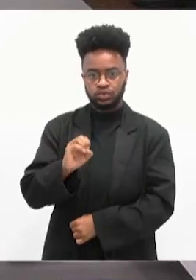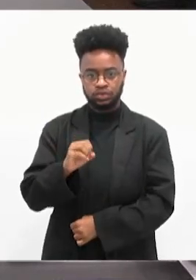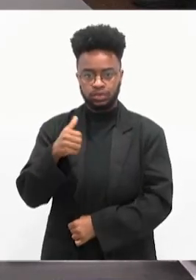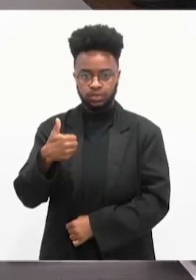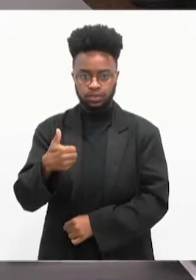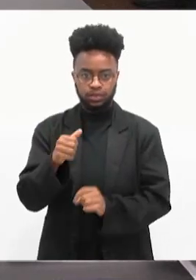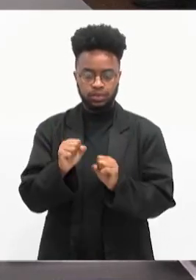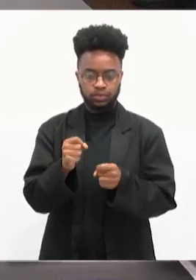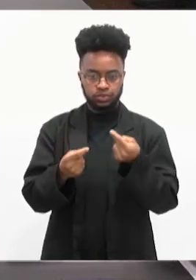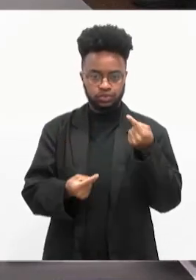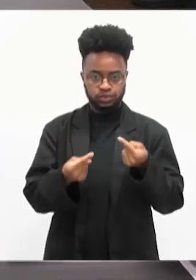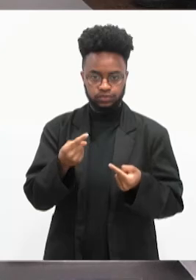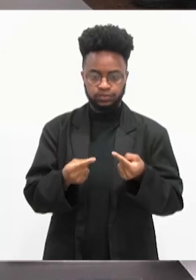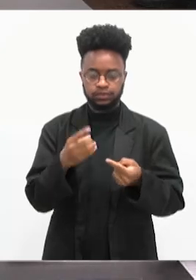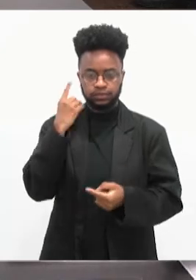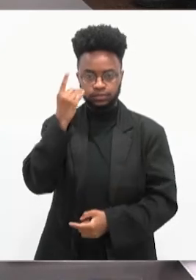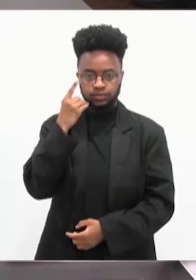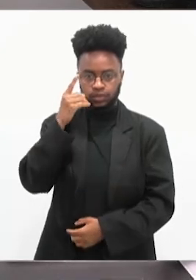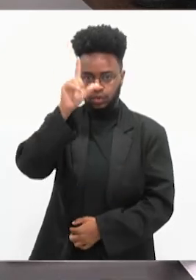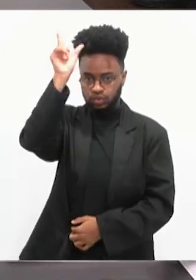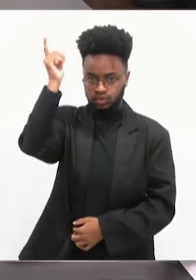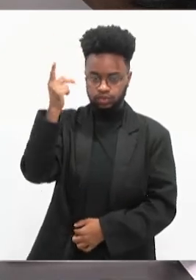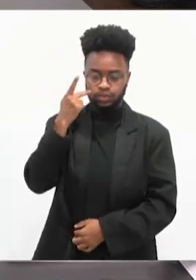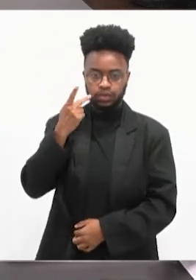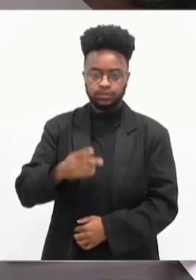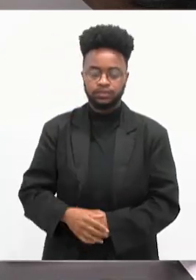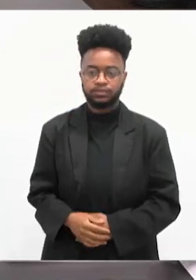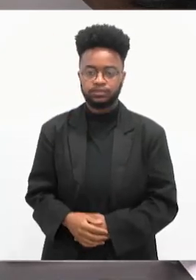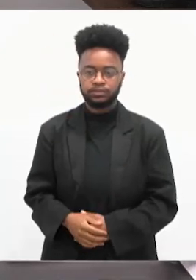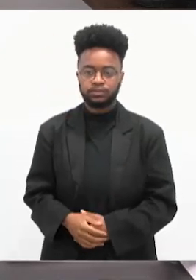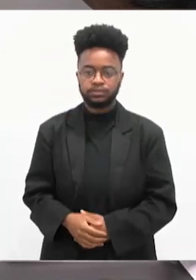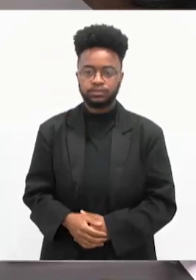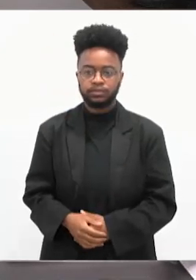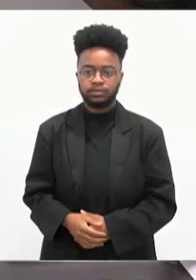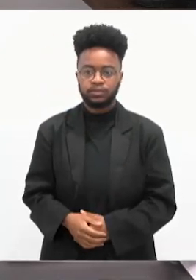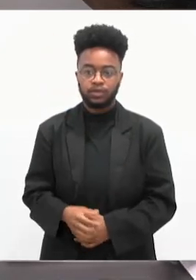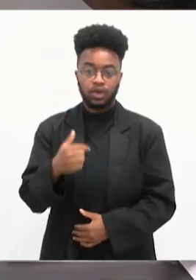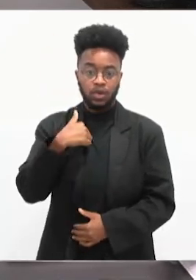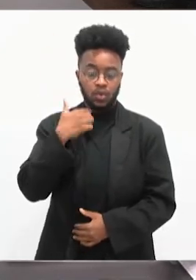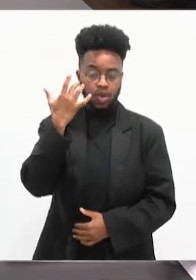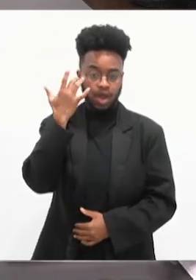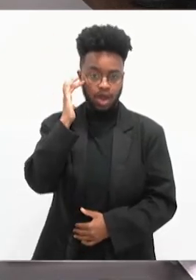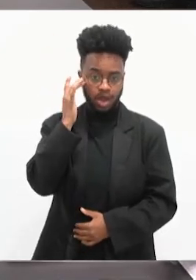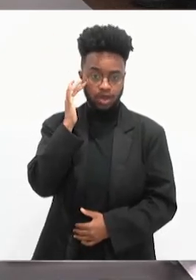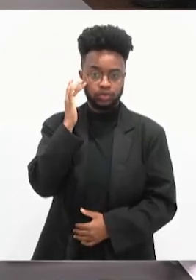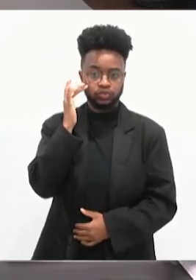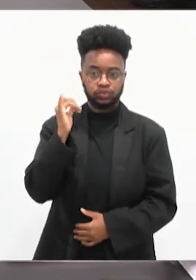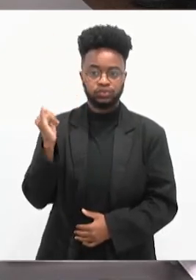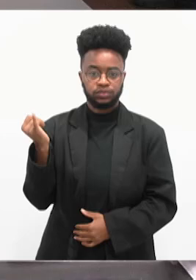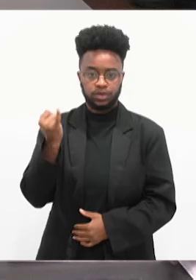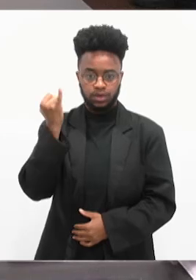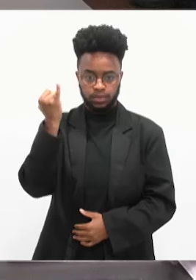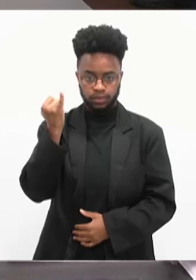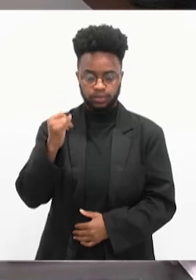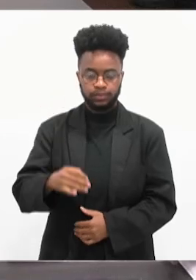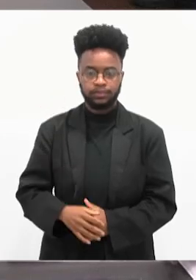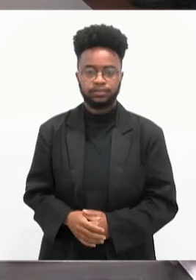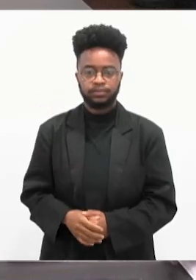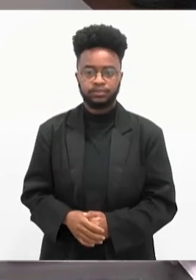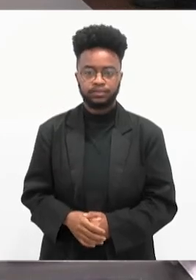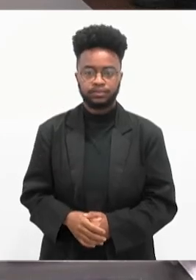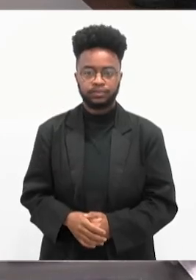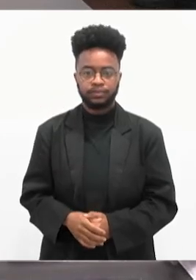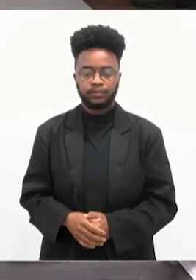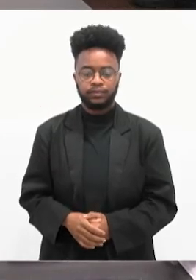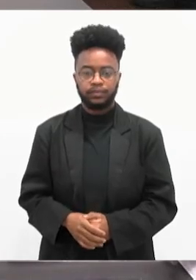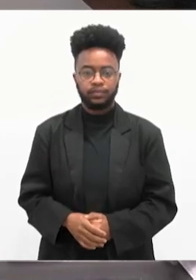discutir. Presidente, Deputado Luiz Paulo. eu acho totalmente oportuno a gente ter